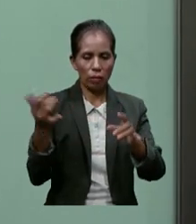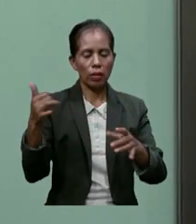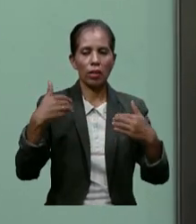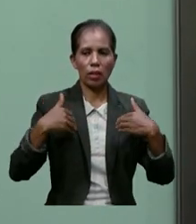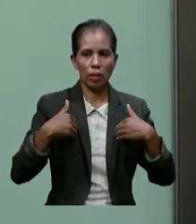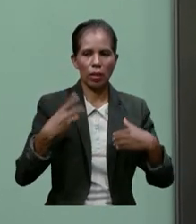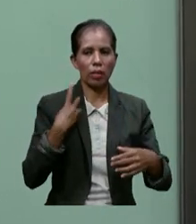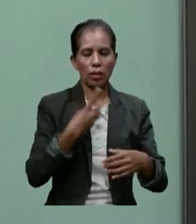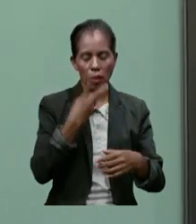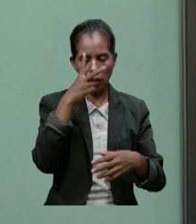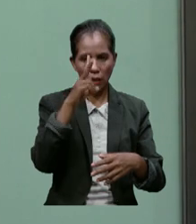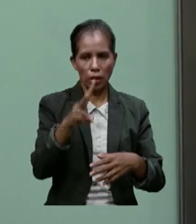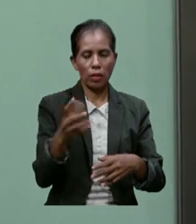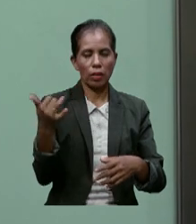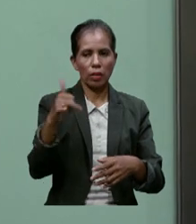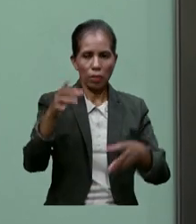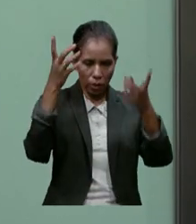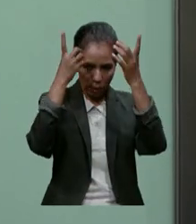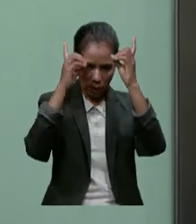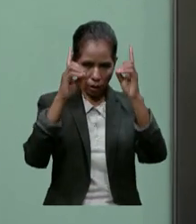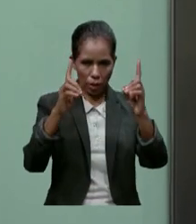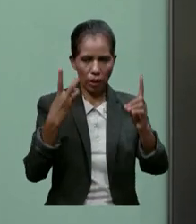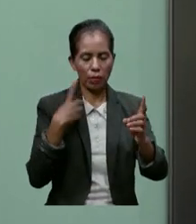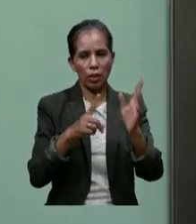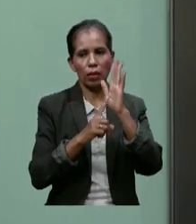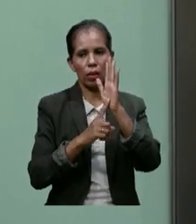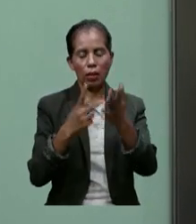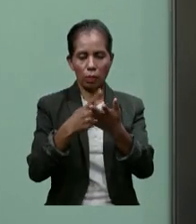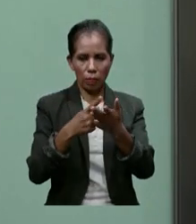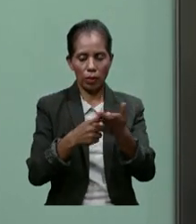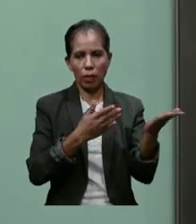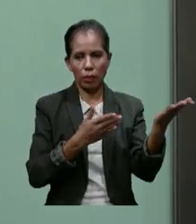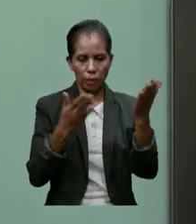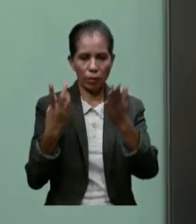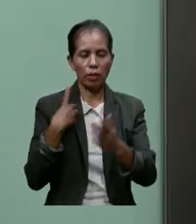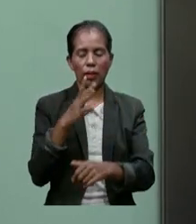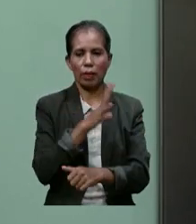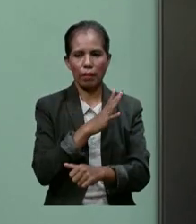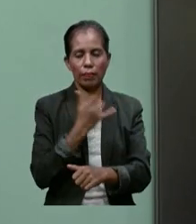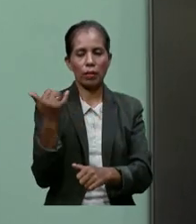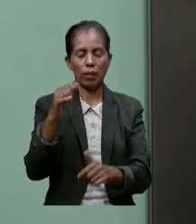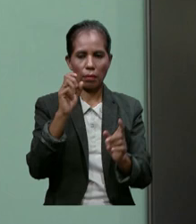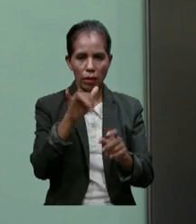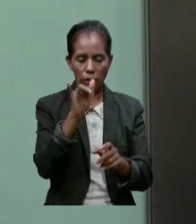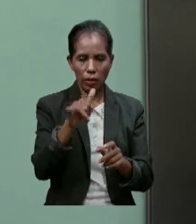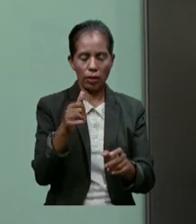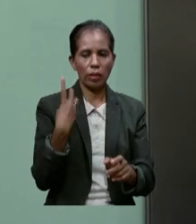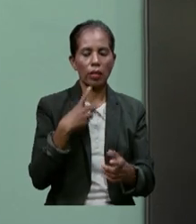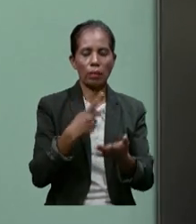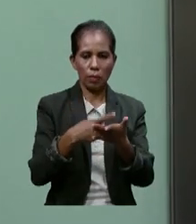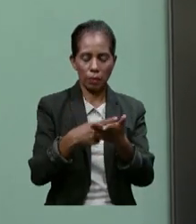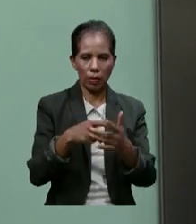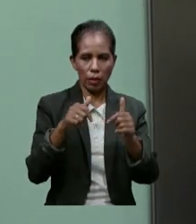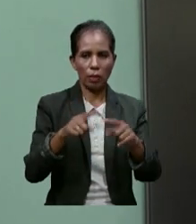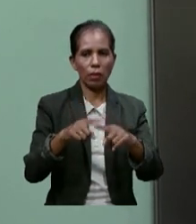it pistare ba sira mak depois siri siri depois ita to te tena proposta ma tanto it hinga ta sira bela si te tena proposta ne mas be